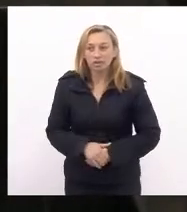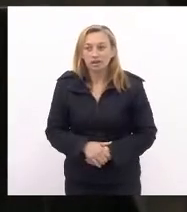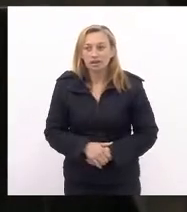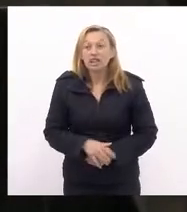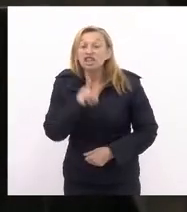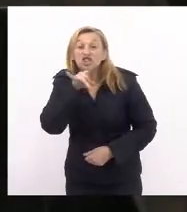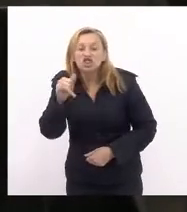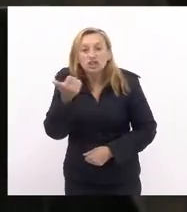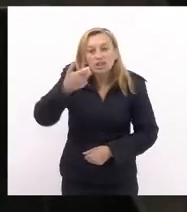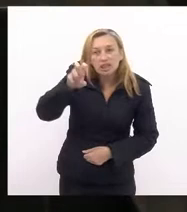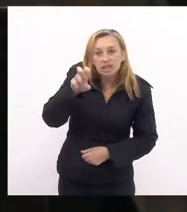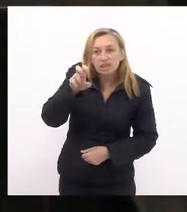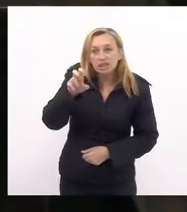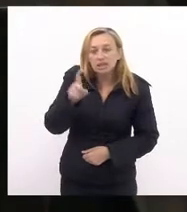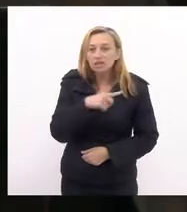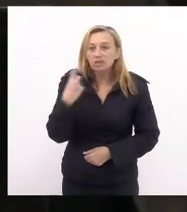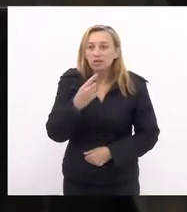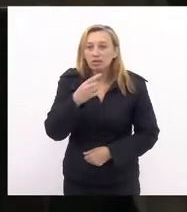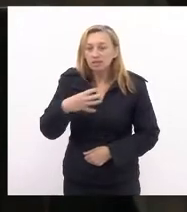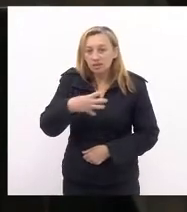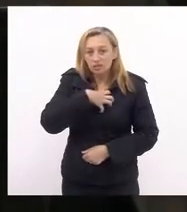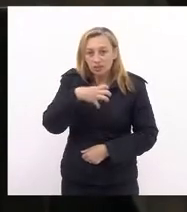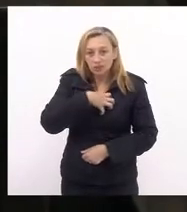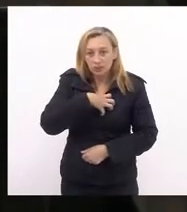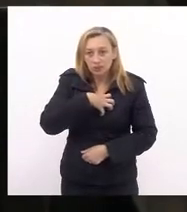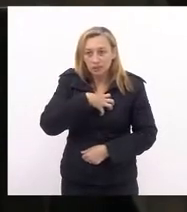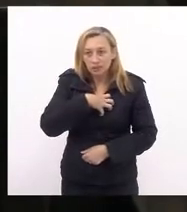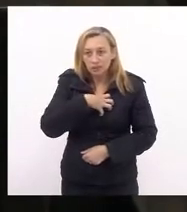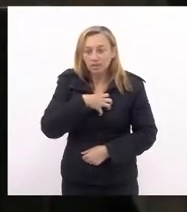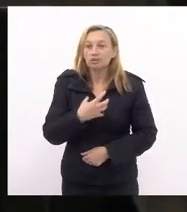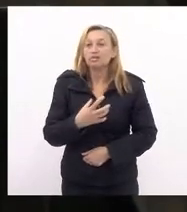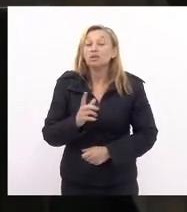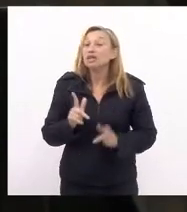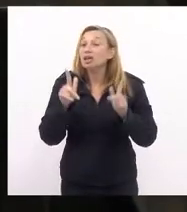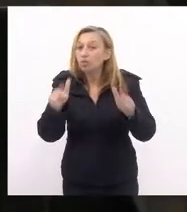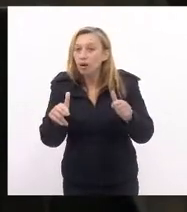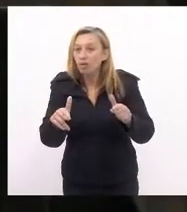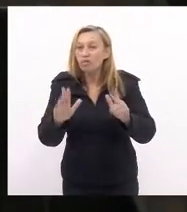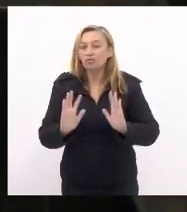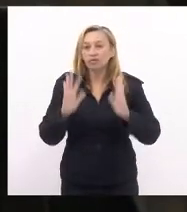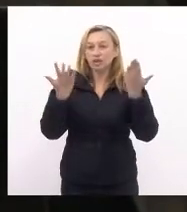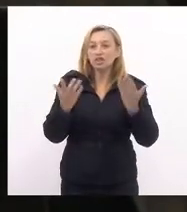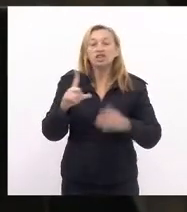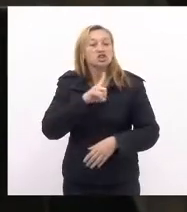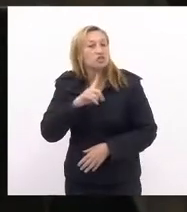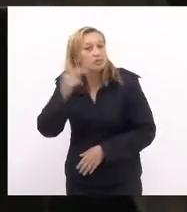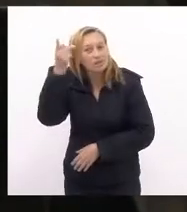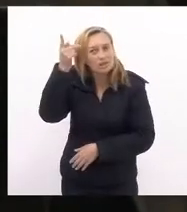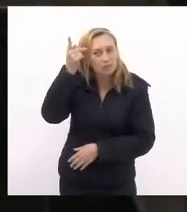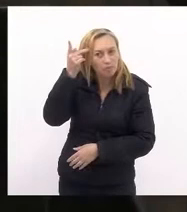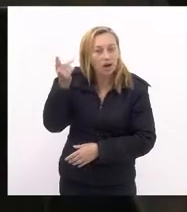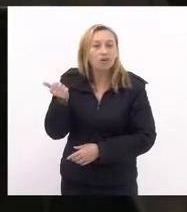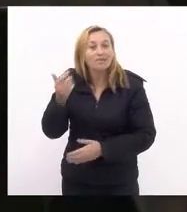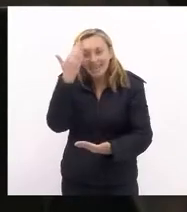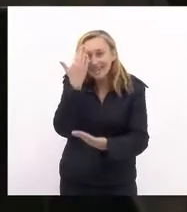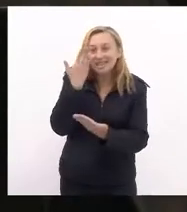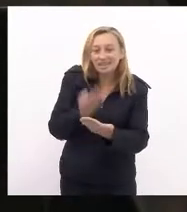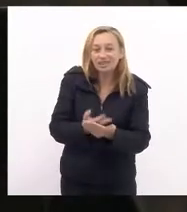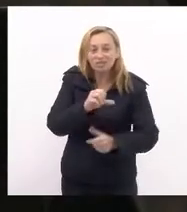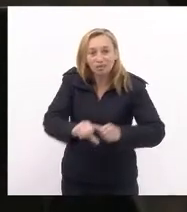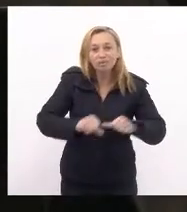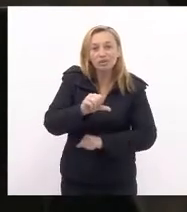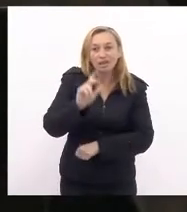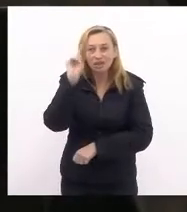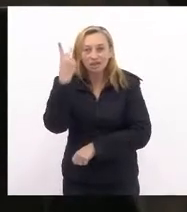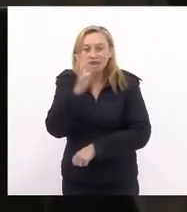dia 15, nós estaremos em Salvador, na Alba, com o mesmo evento. Tivemos em São Paulo e que acreditamos que vamos mudar essa